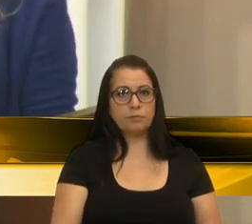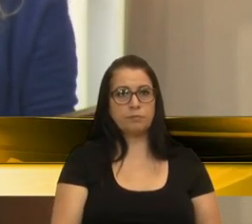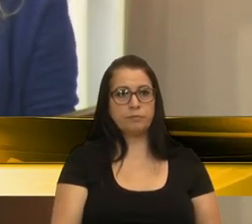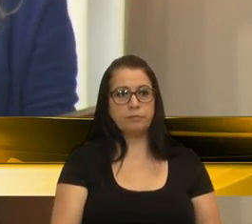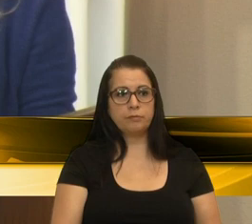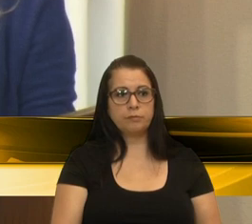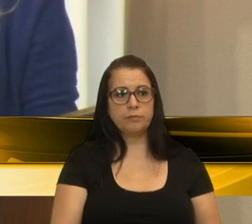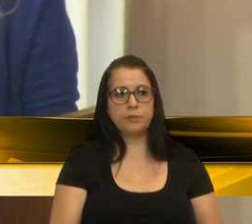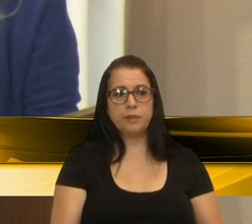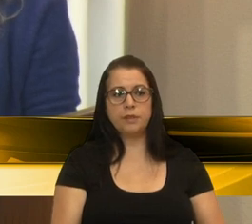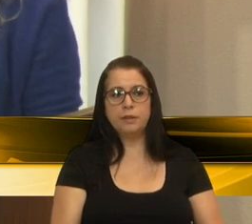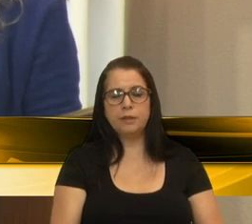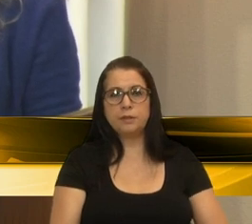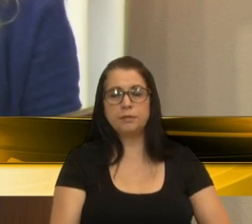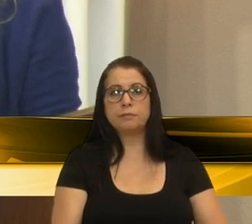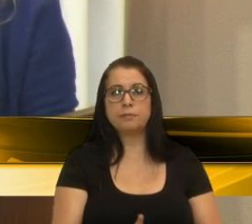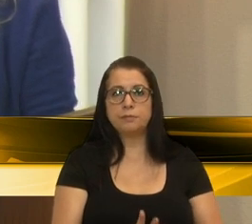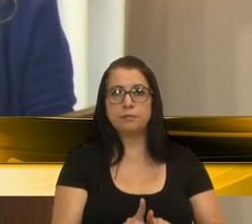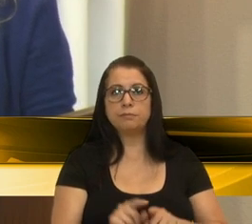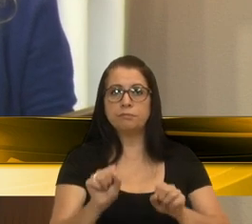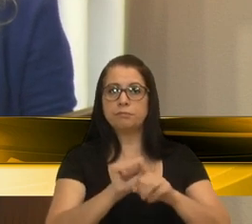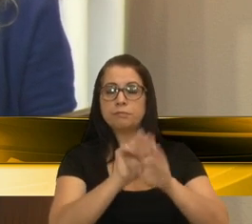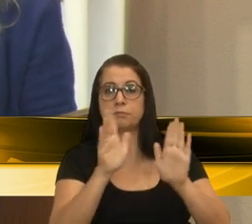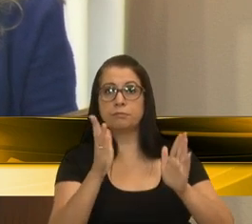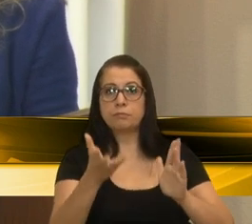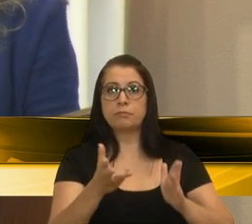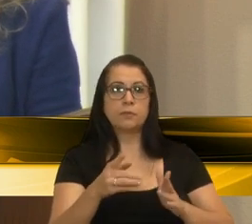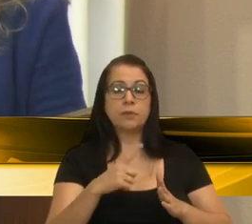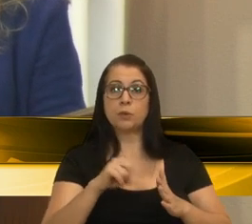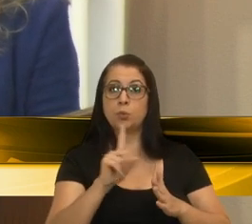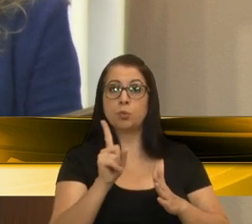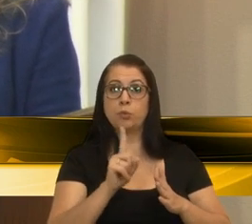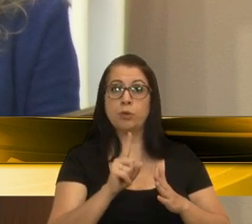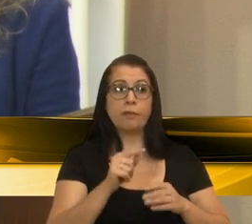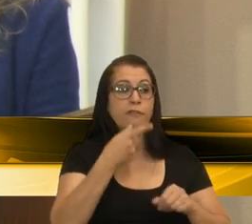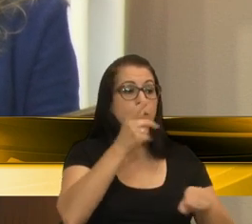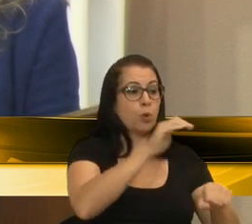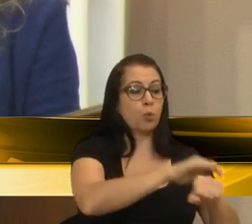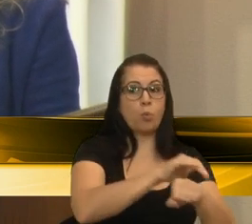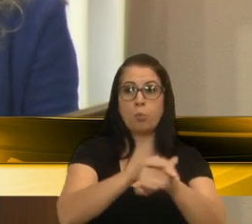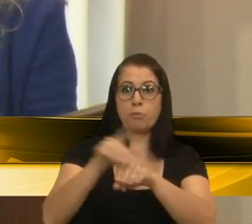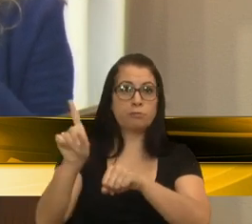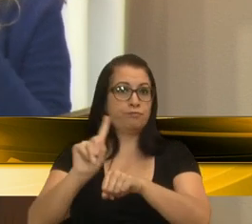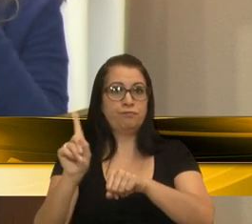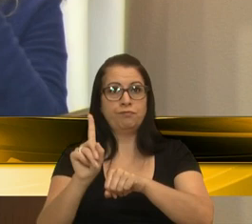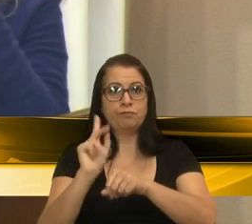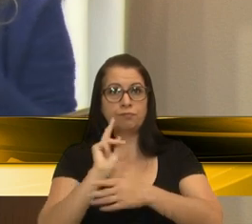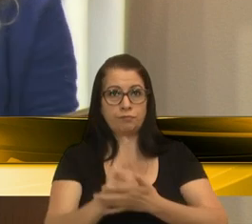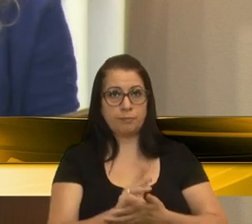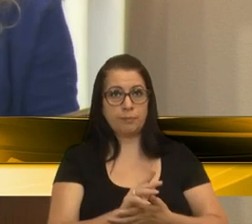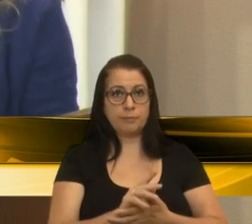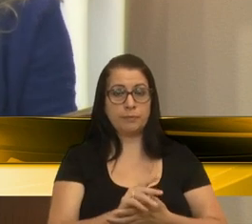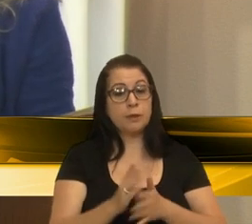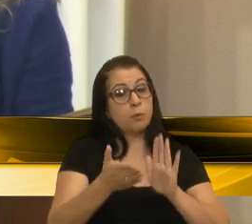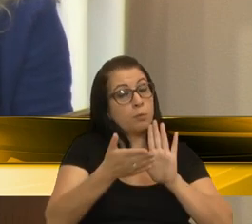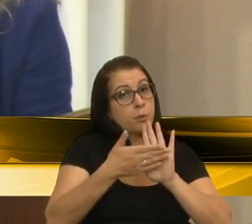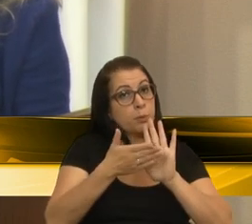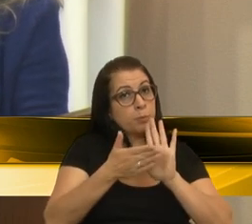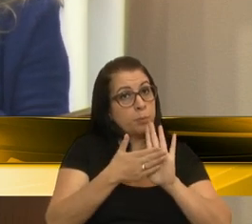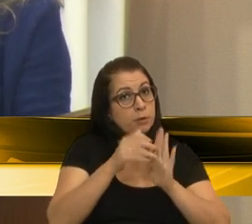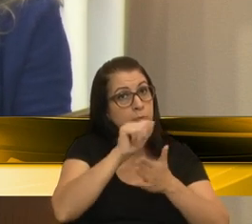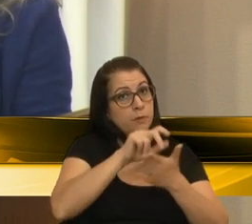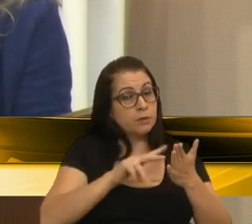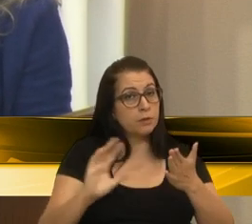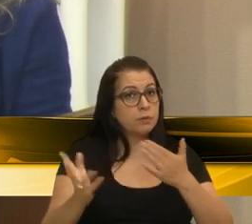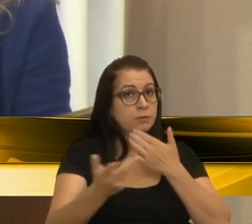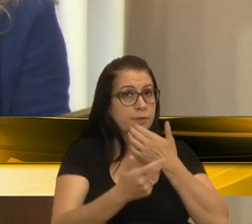Rafael falou uma coisa fora do microfone que eu quero esclarecer agora. Eu não estou puxando a culpa para ninguém. Eu estou propondo uma avaliação